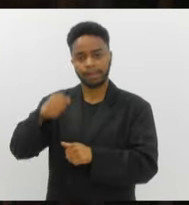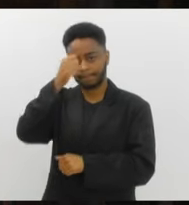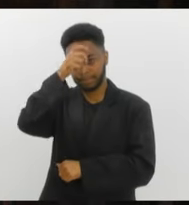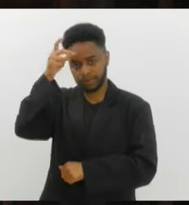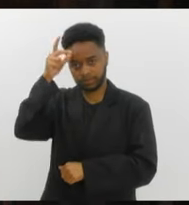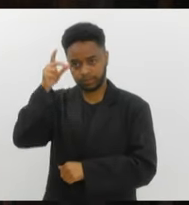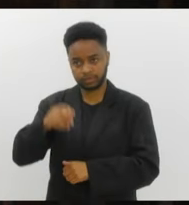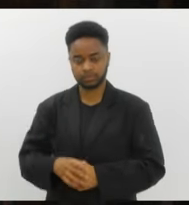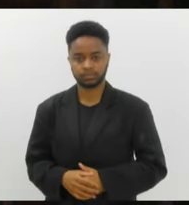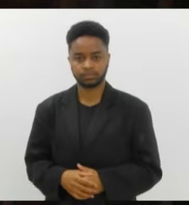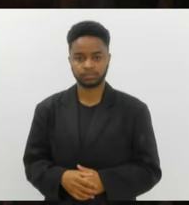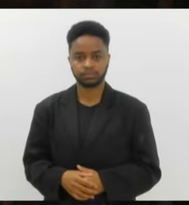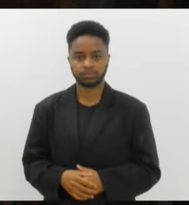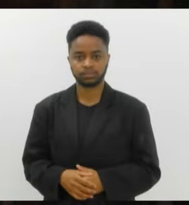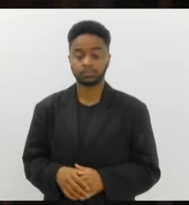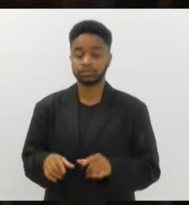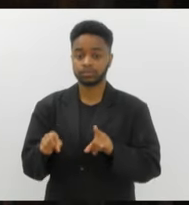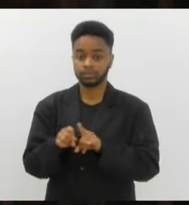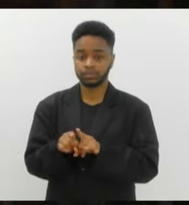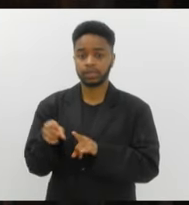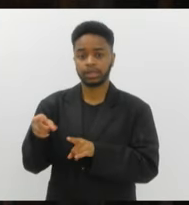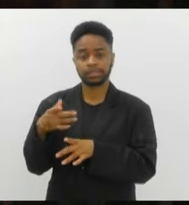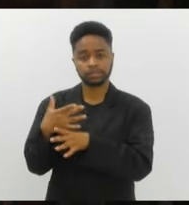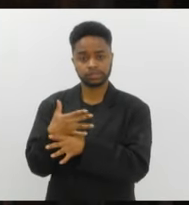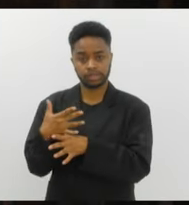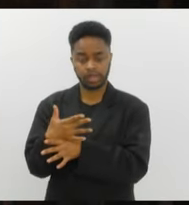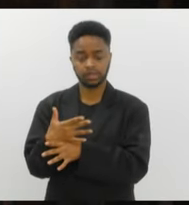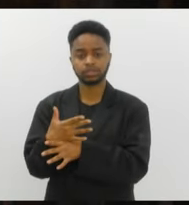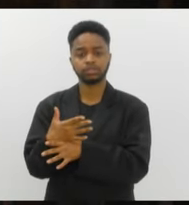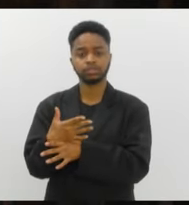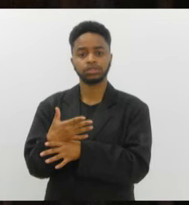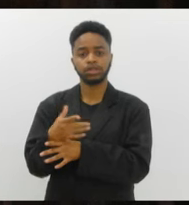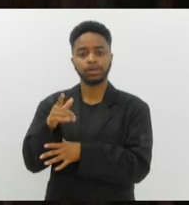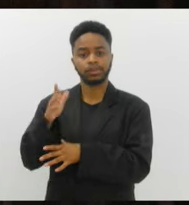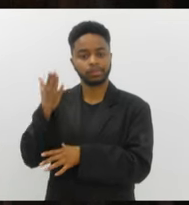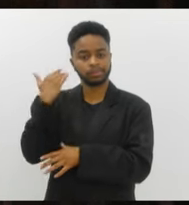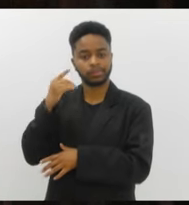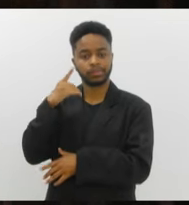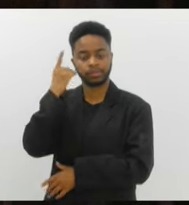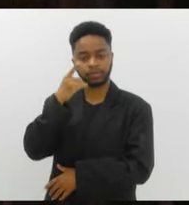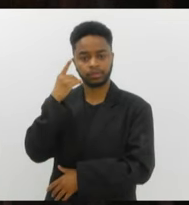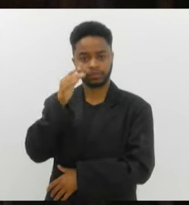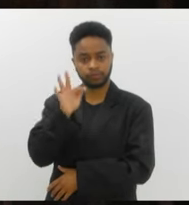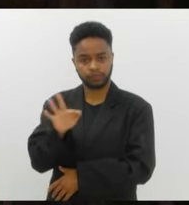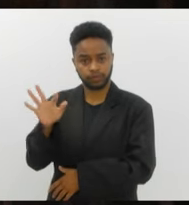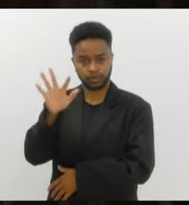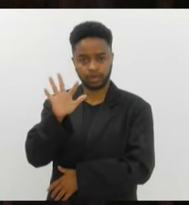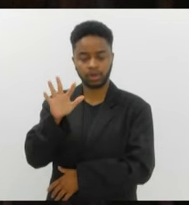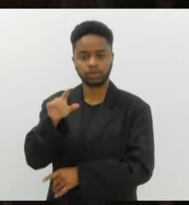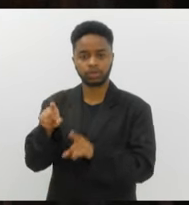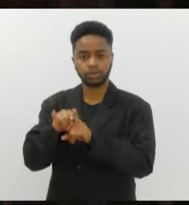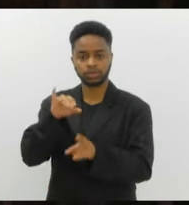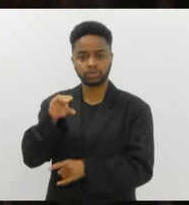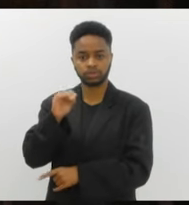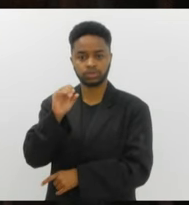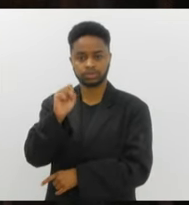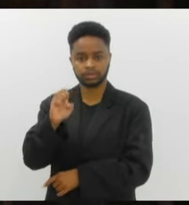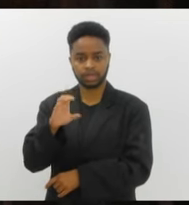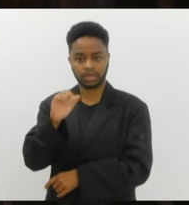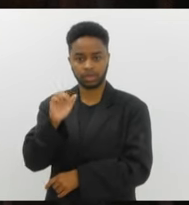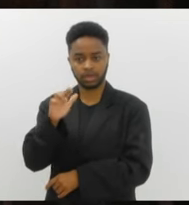Junô Abirramia, que também é filho daquela cidade e foi deputado federal. O Macuco de José Carlos